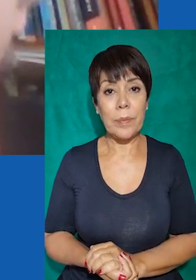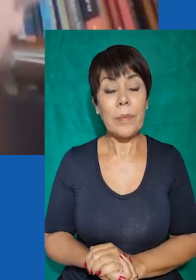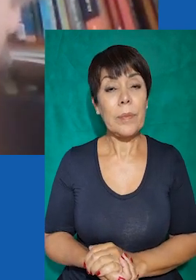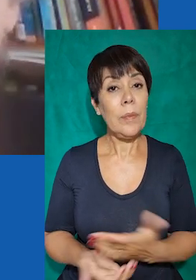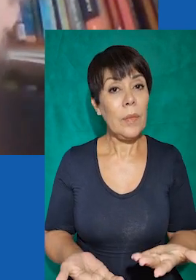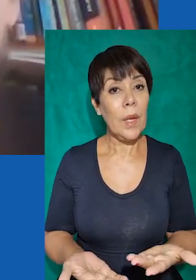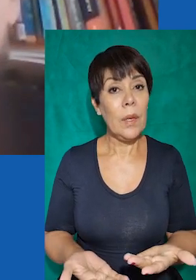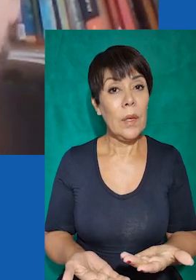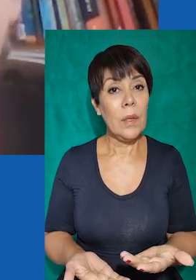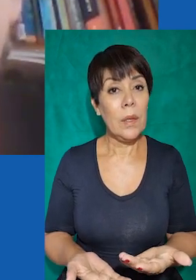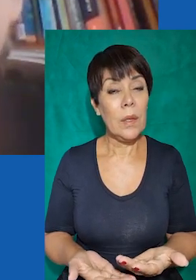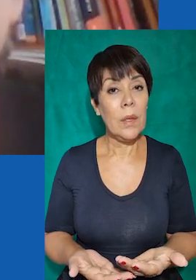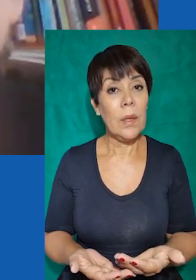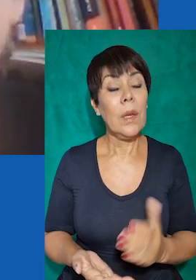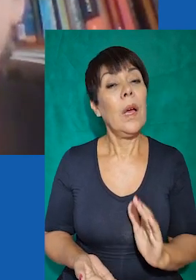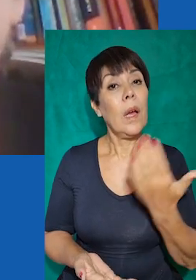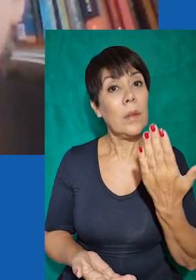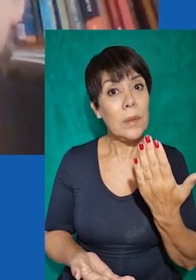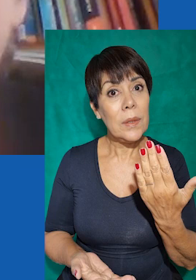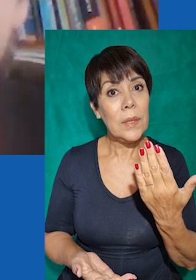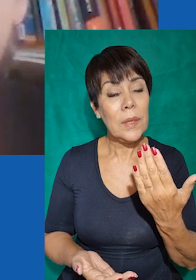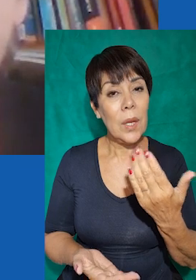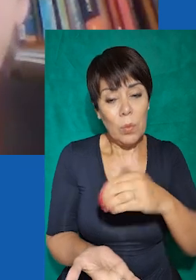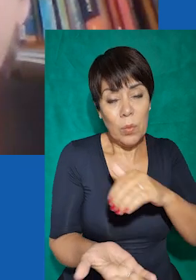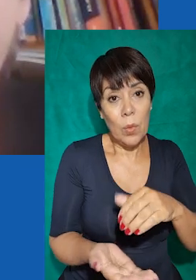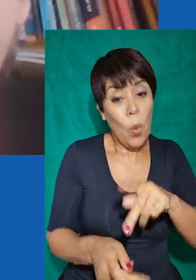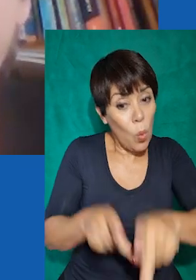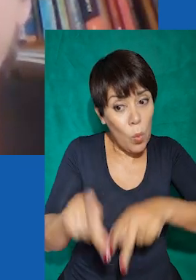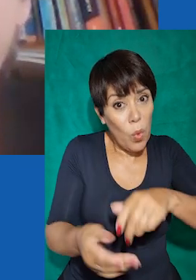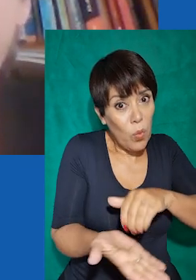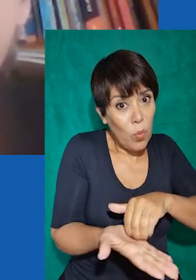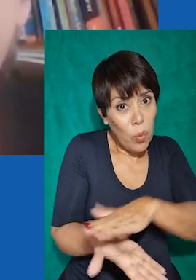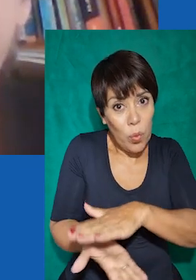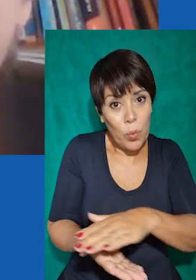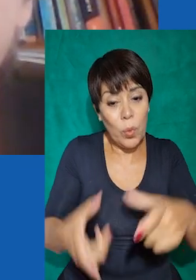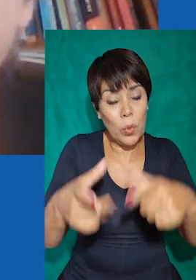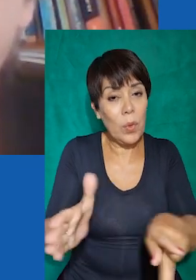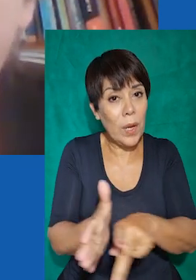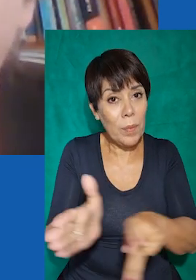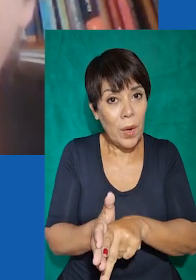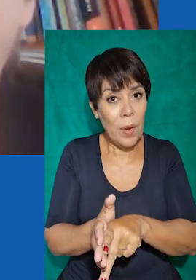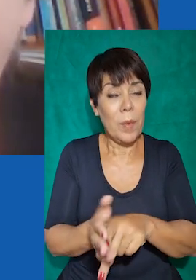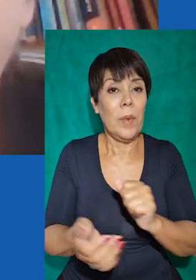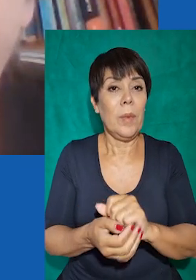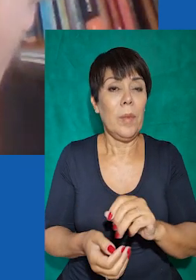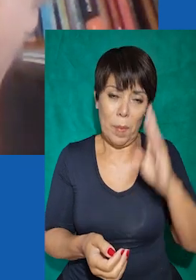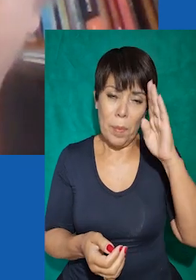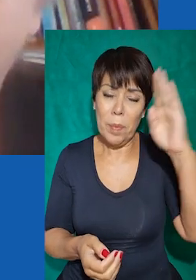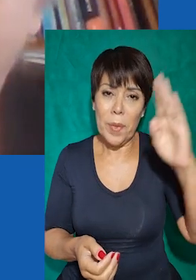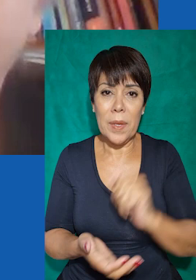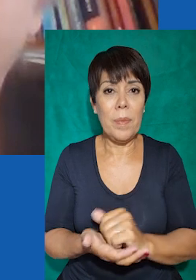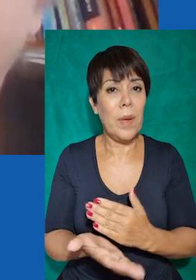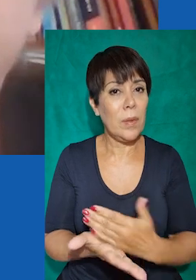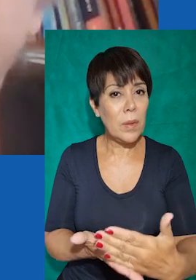E acontece o seguinte: eles foram expulsos das suas terras pela Marcha do Oeste,